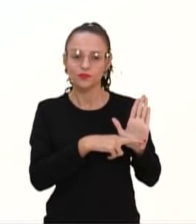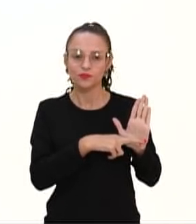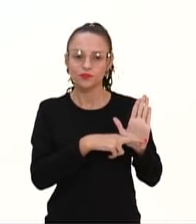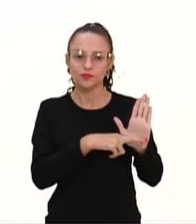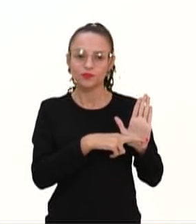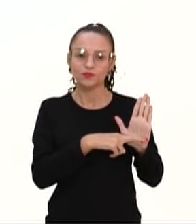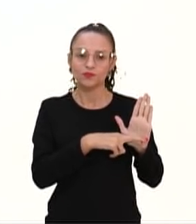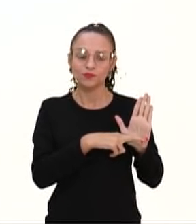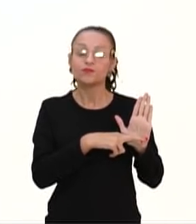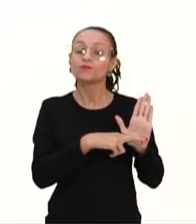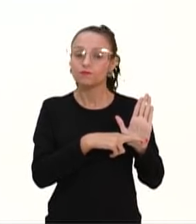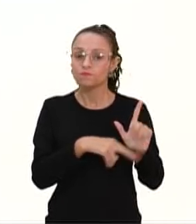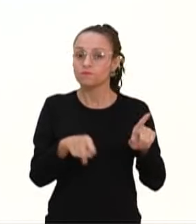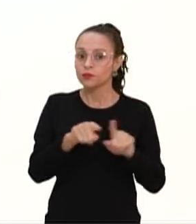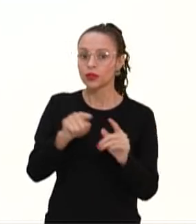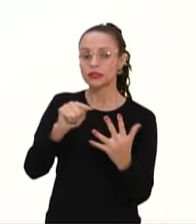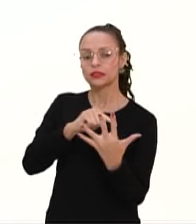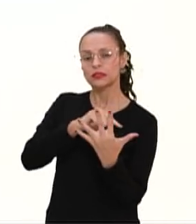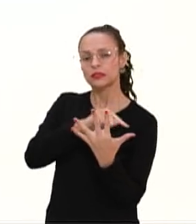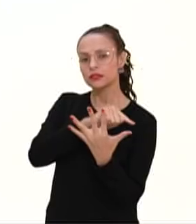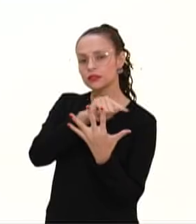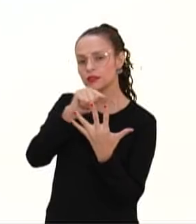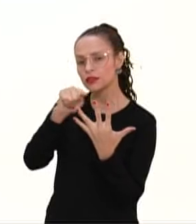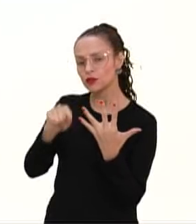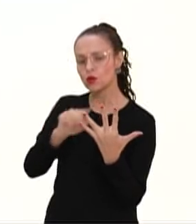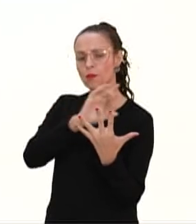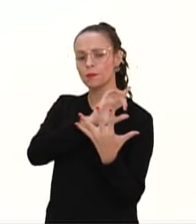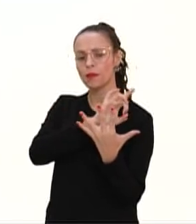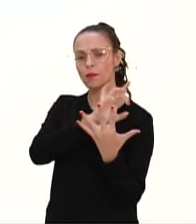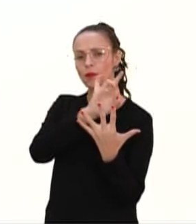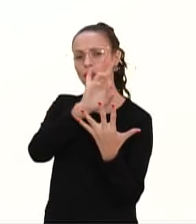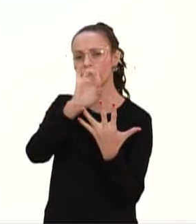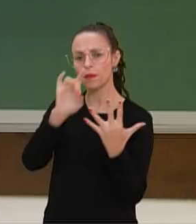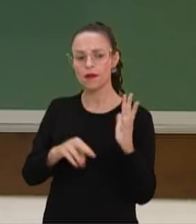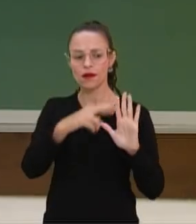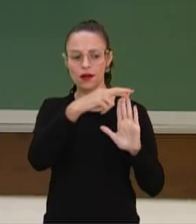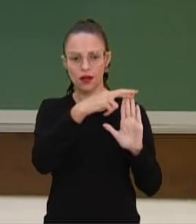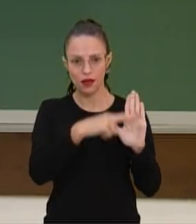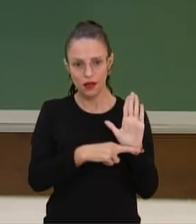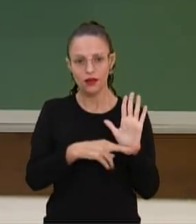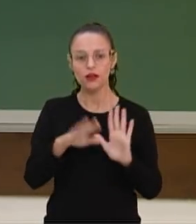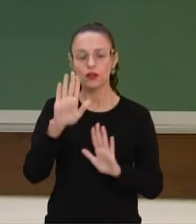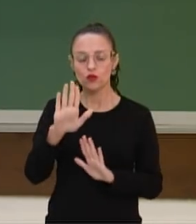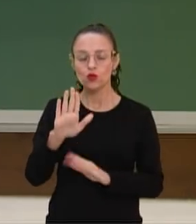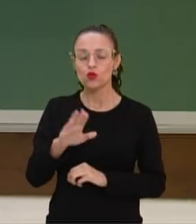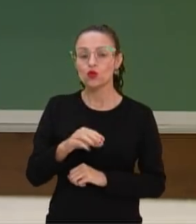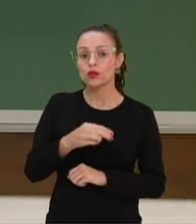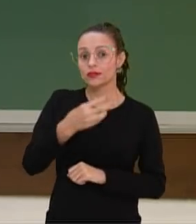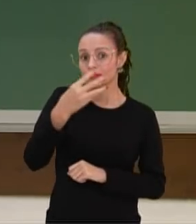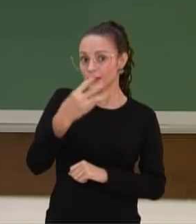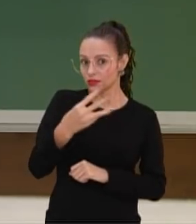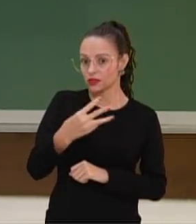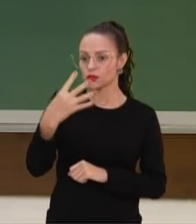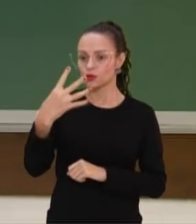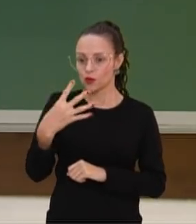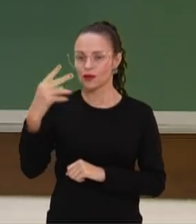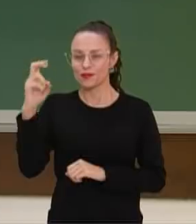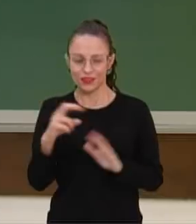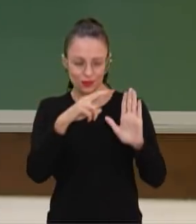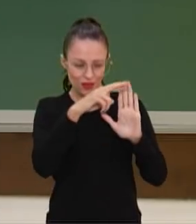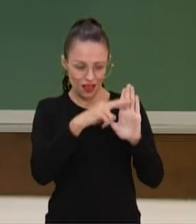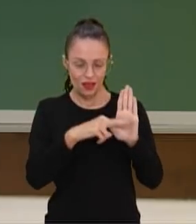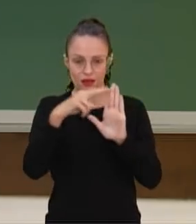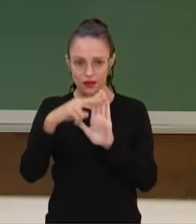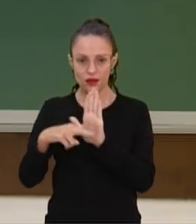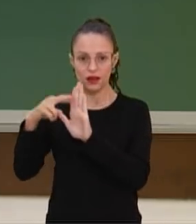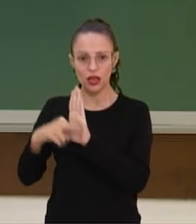e dos 5 casos. Nós falamos dos 5 casos. Aqui estão o terceiro, o quarto e o quinto, que foi a prioridade da aula,